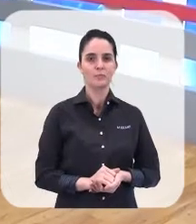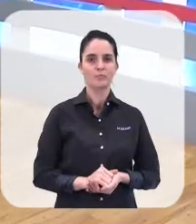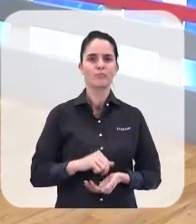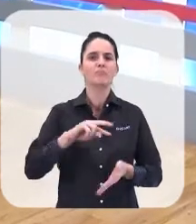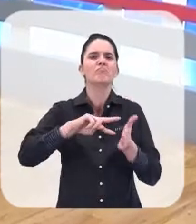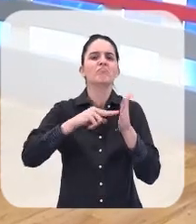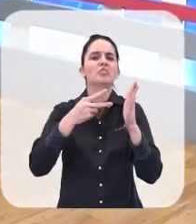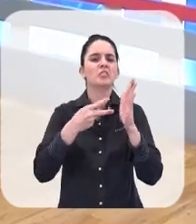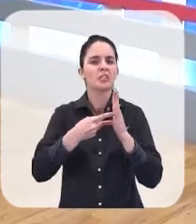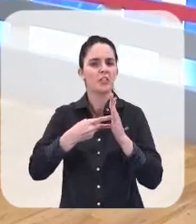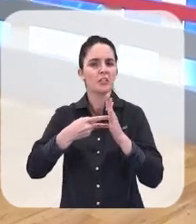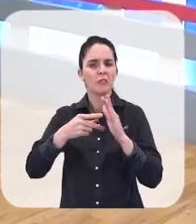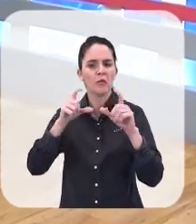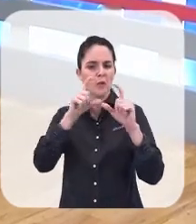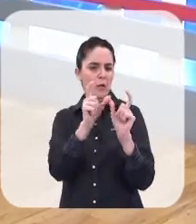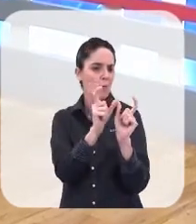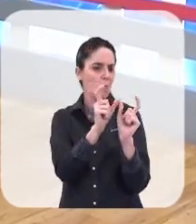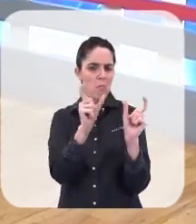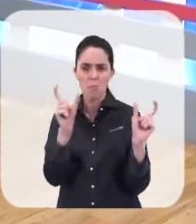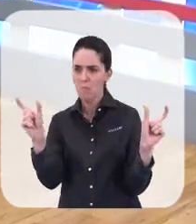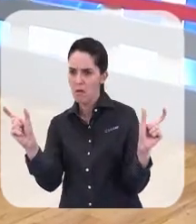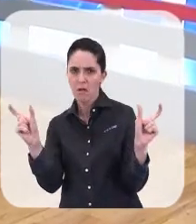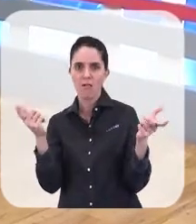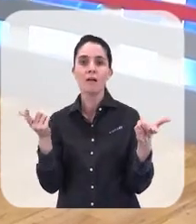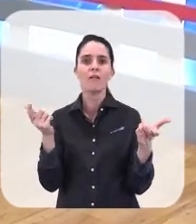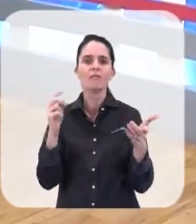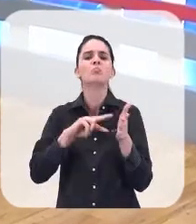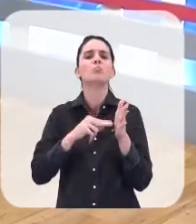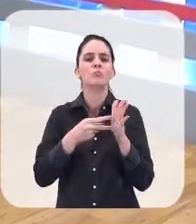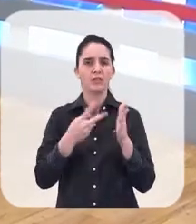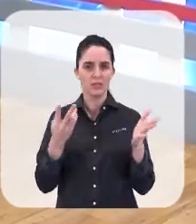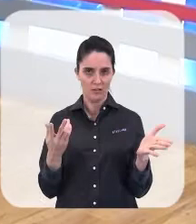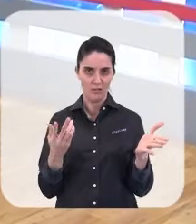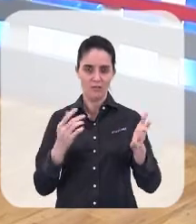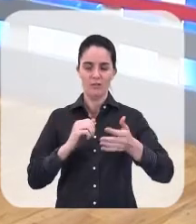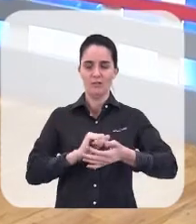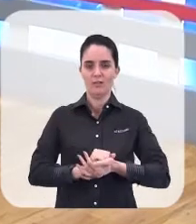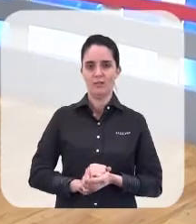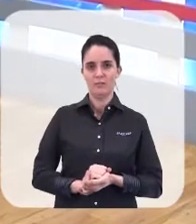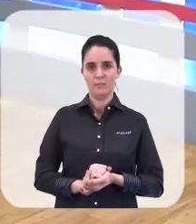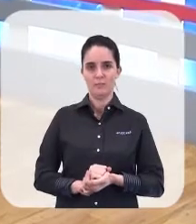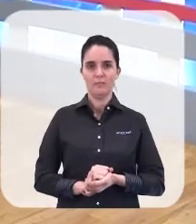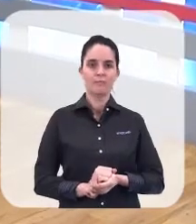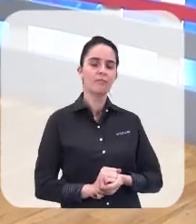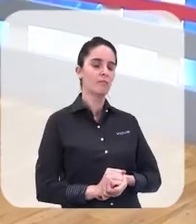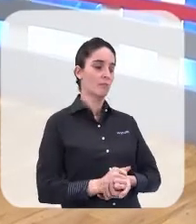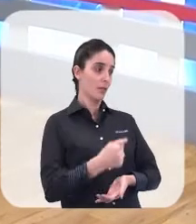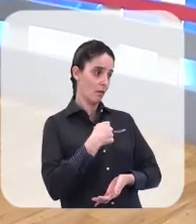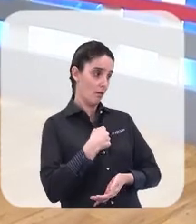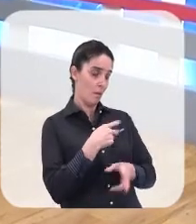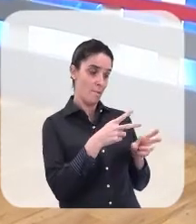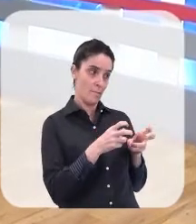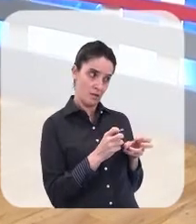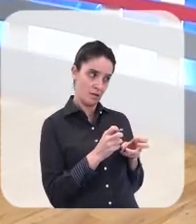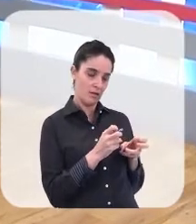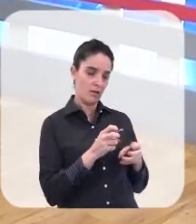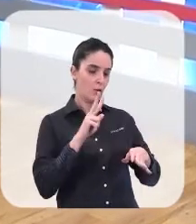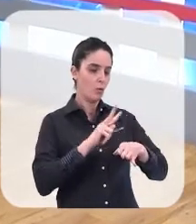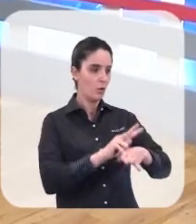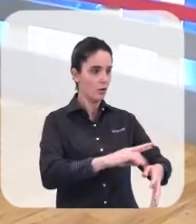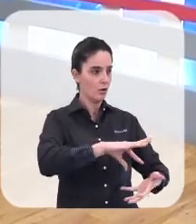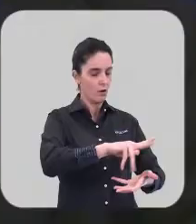é sustentabilidade? Essa palavra tão comprida, o que significa sustentabilidade, Marcelo? Olha, ao meu ver, a